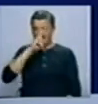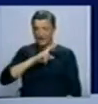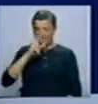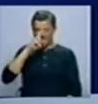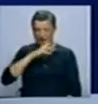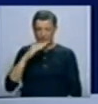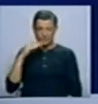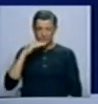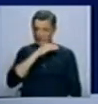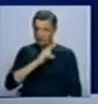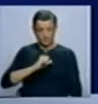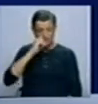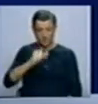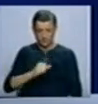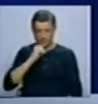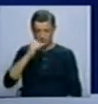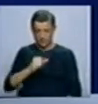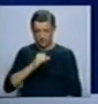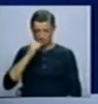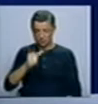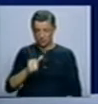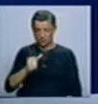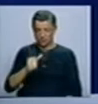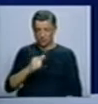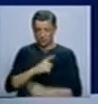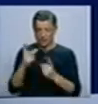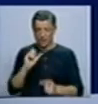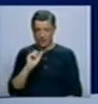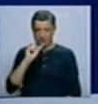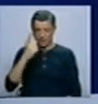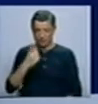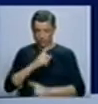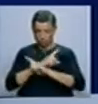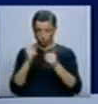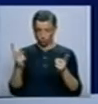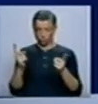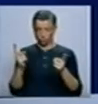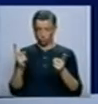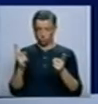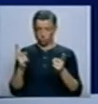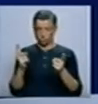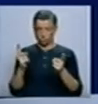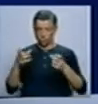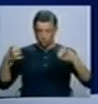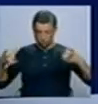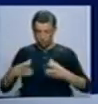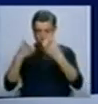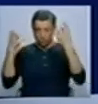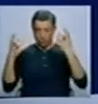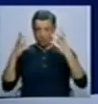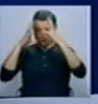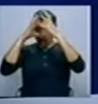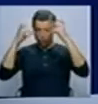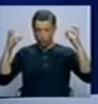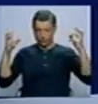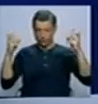arrefeça o suficiente. Ou então, elas rodam tão rapidamente sobre si próprias que impedem a o colapso dessas nuvens. E, portanto, são